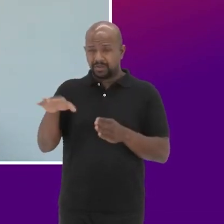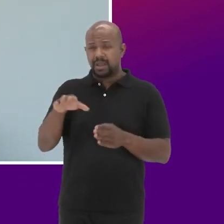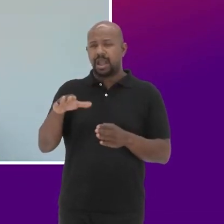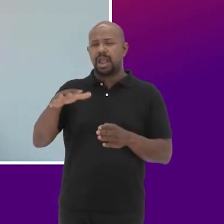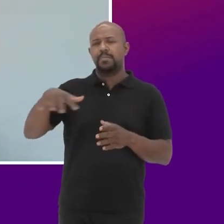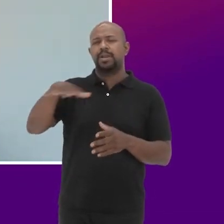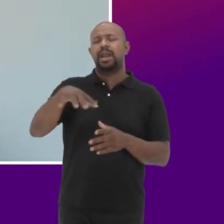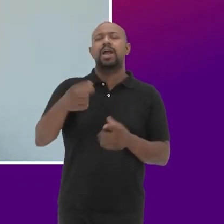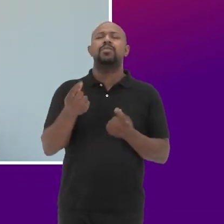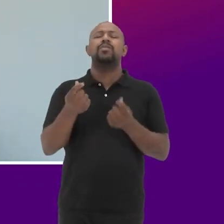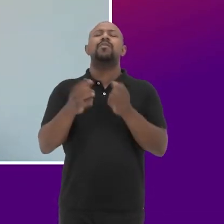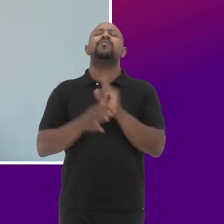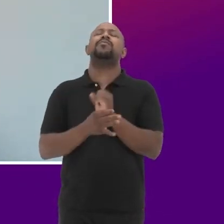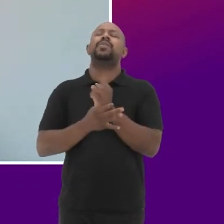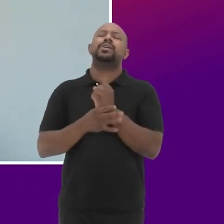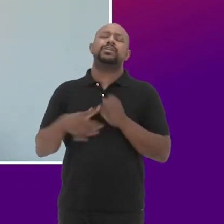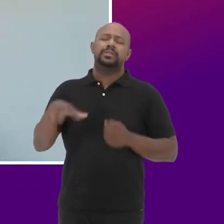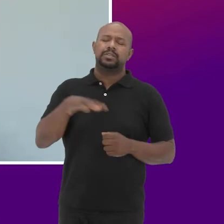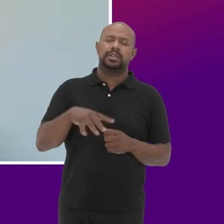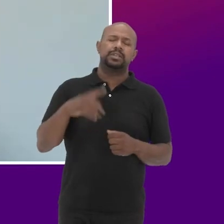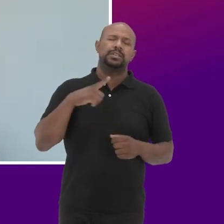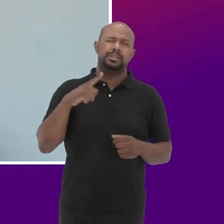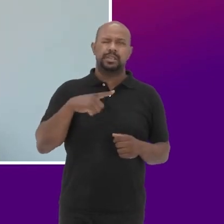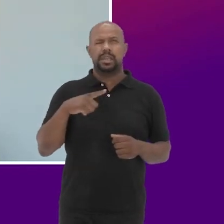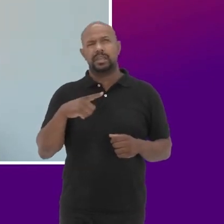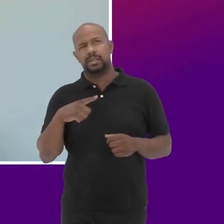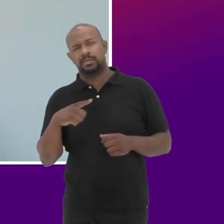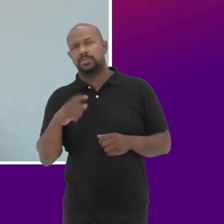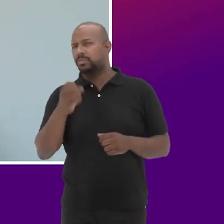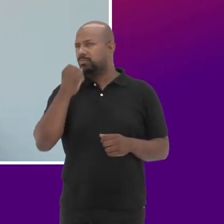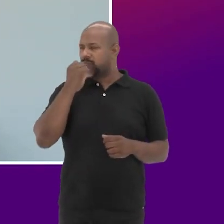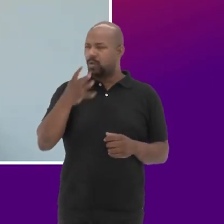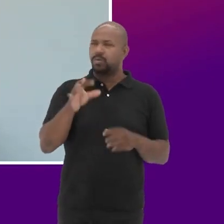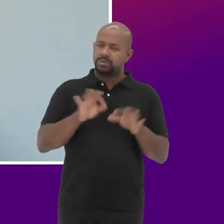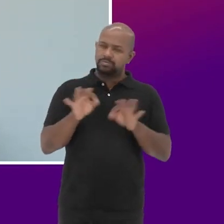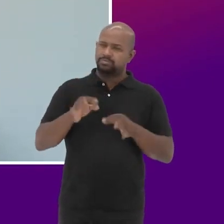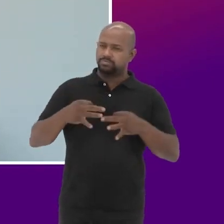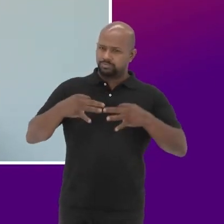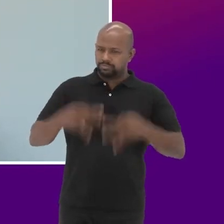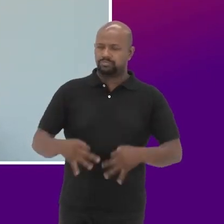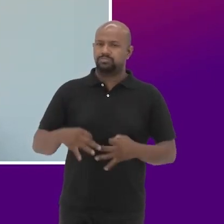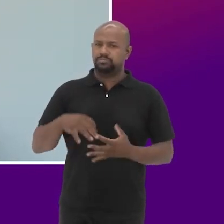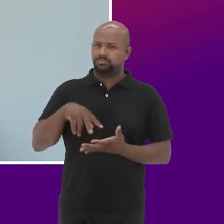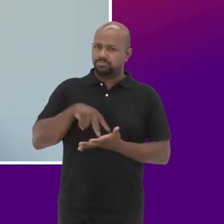desenvolver o mercado financeiro de seguros. A gente tem efetivamente uma boa solidez